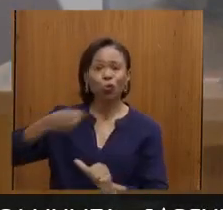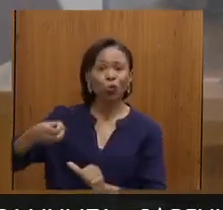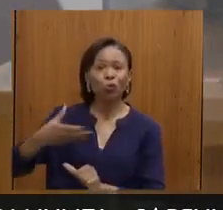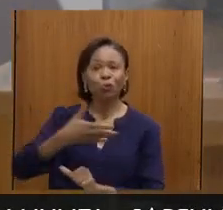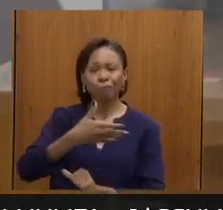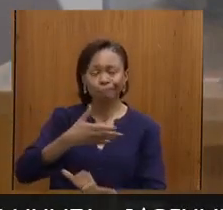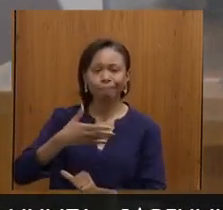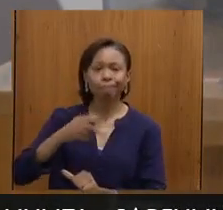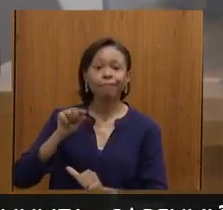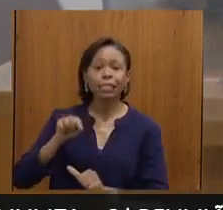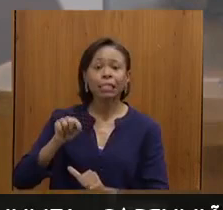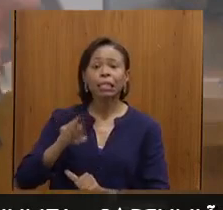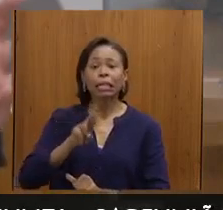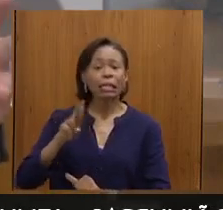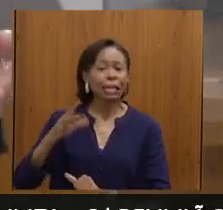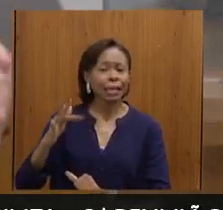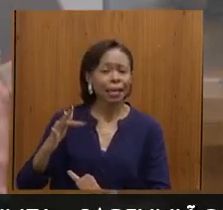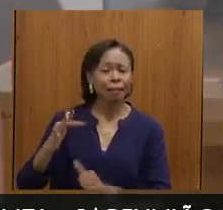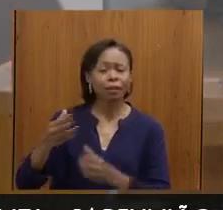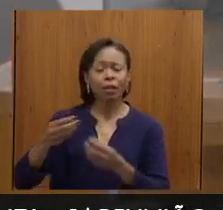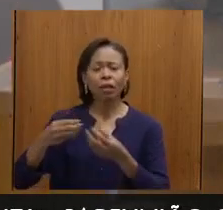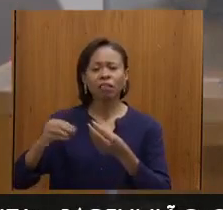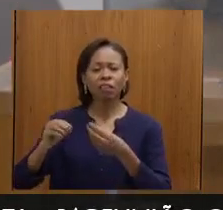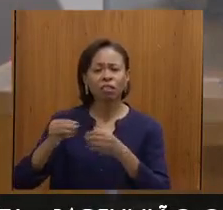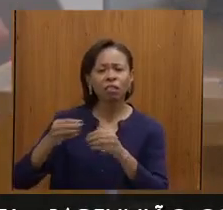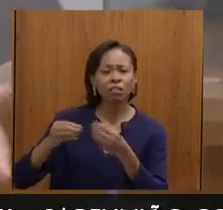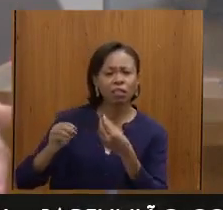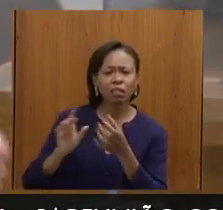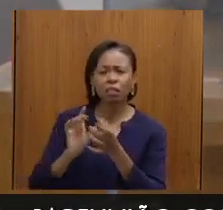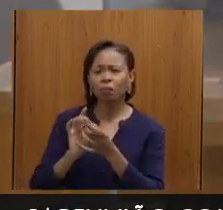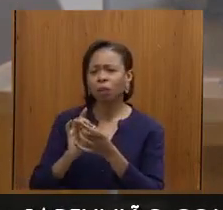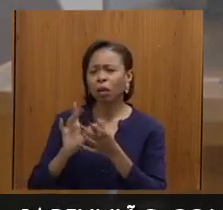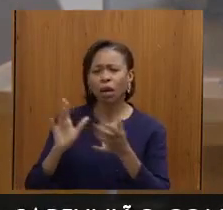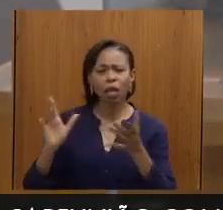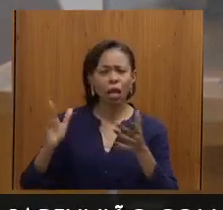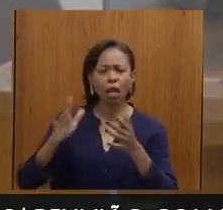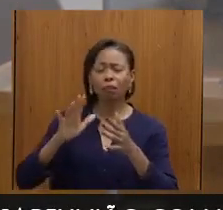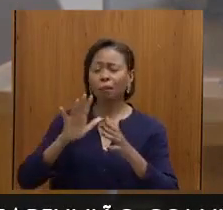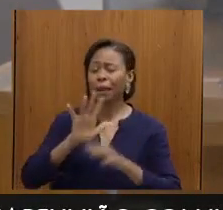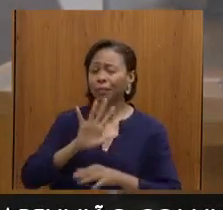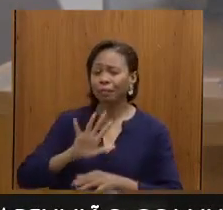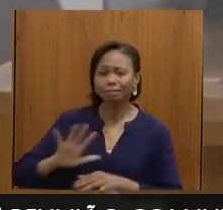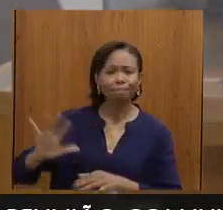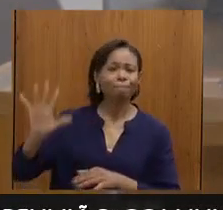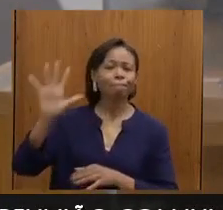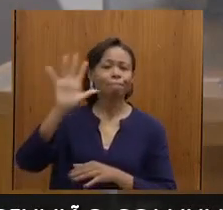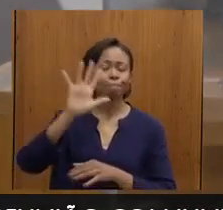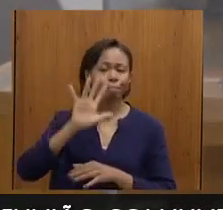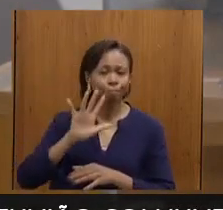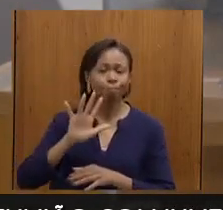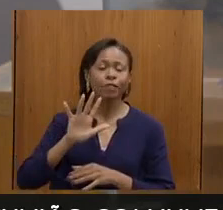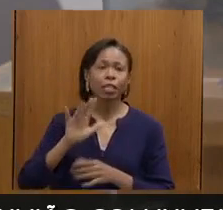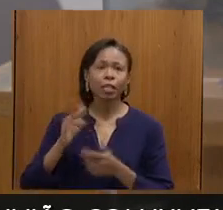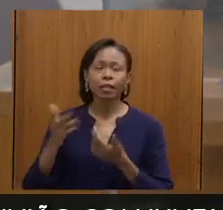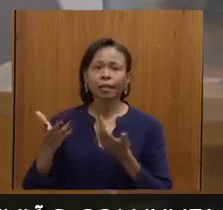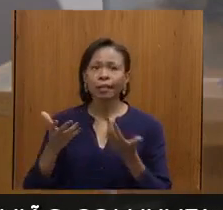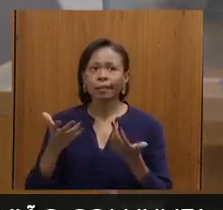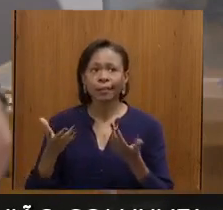mais flexível e muito mais abrangente e muito mais, digamos,